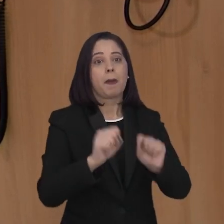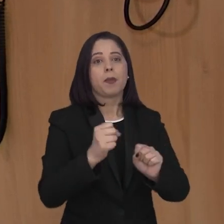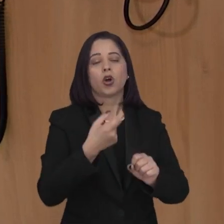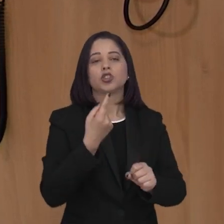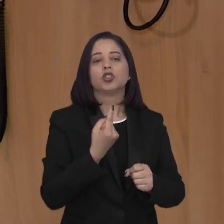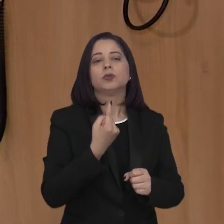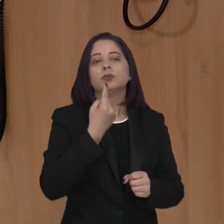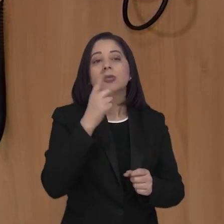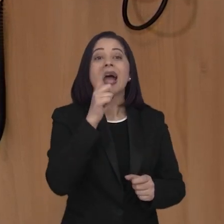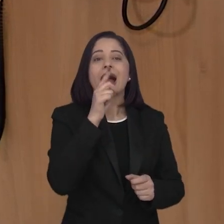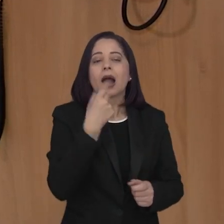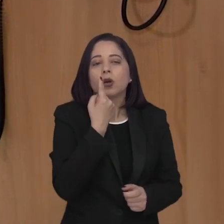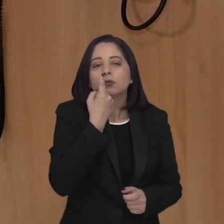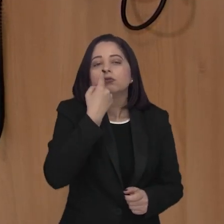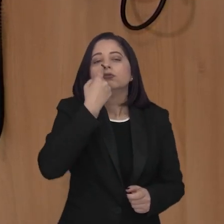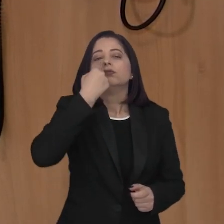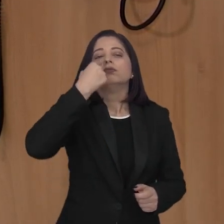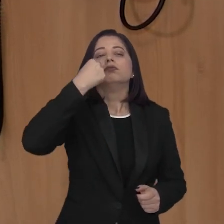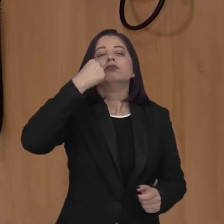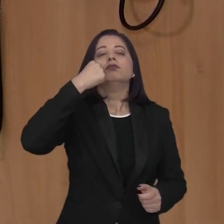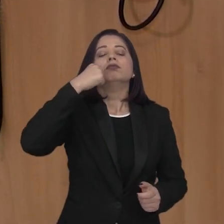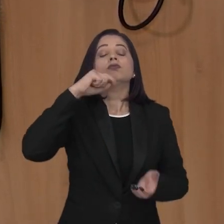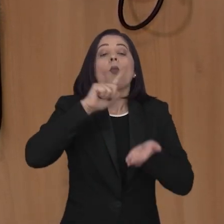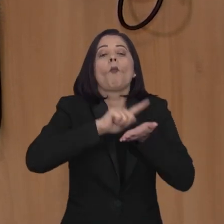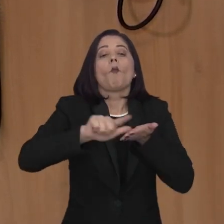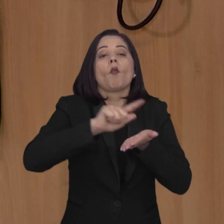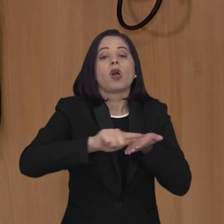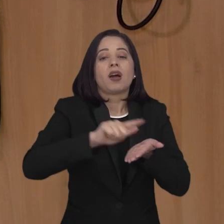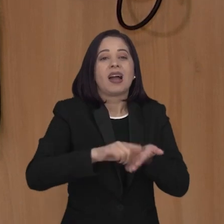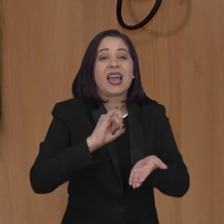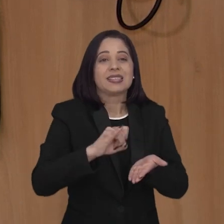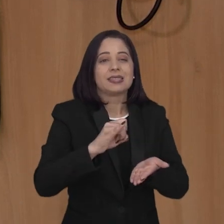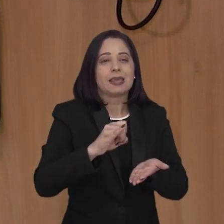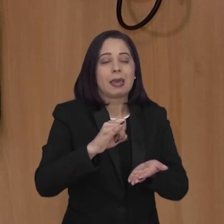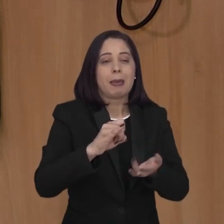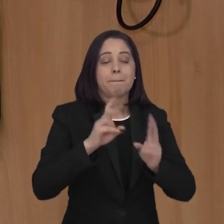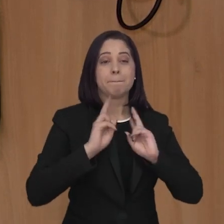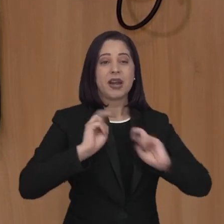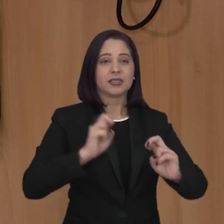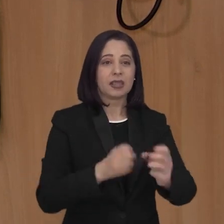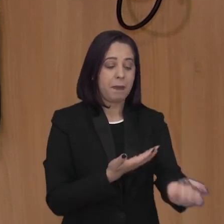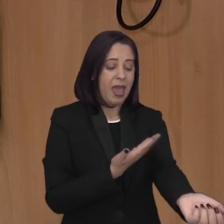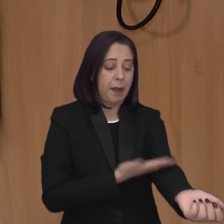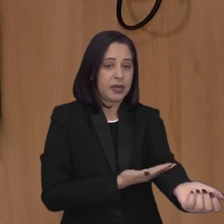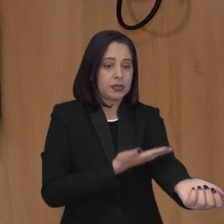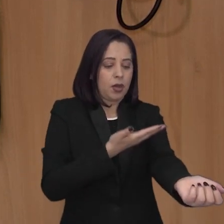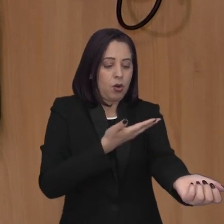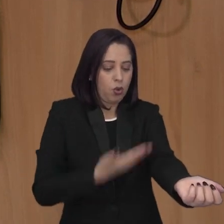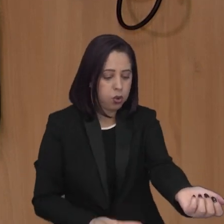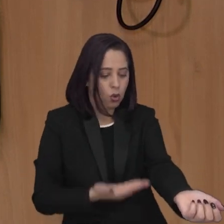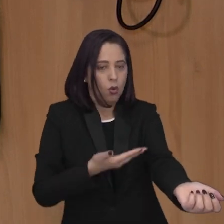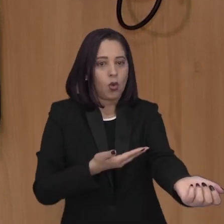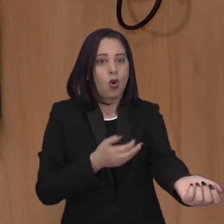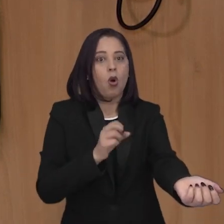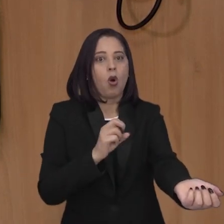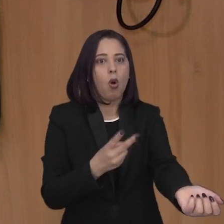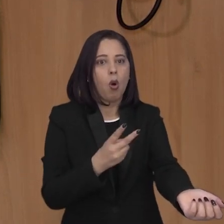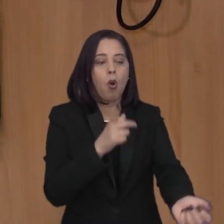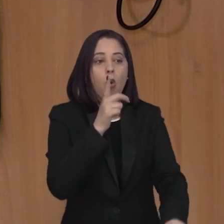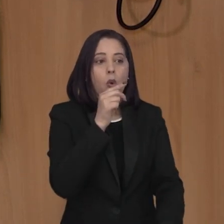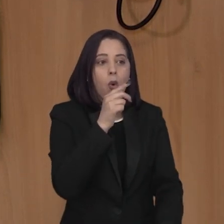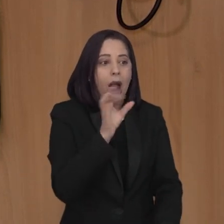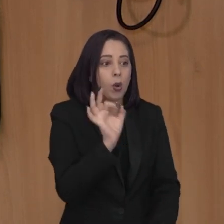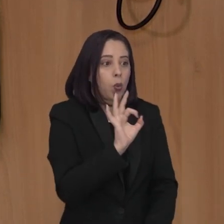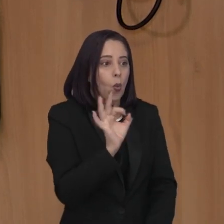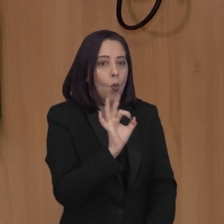importante para manter as mucosas hidratadas. E quando perceber que a pressão está ficando mais baixa ou que ficou muitas e